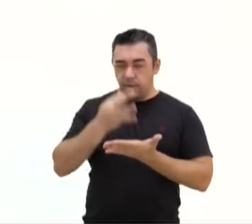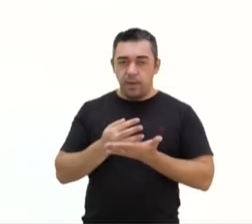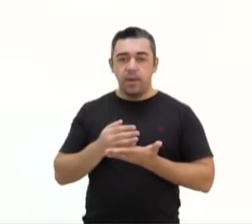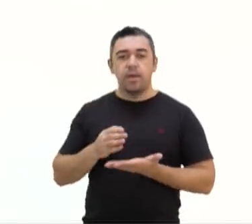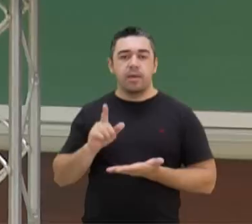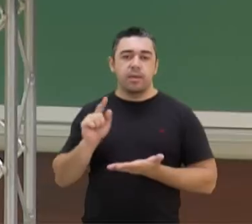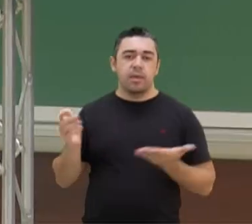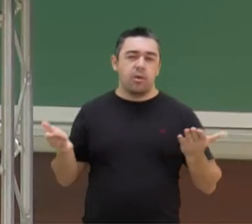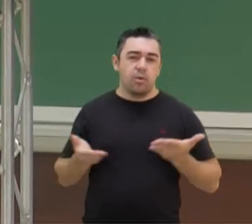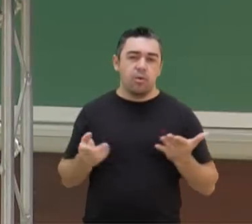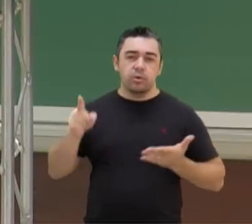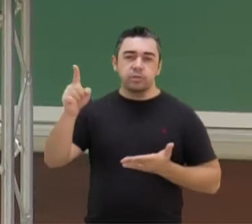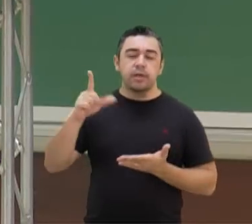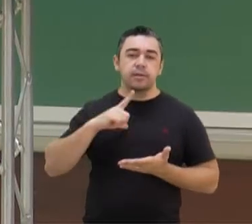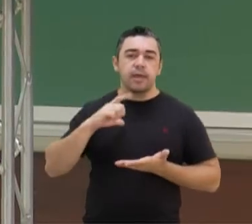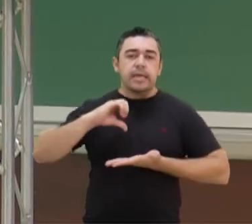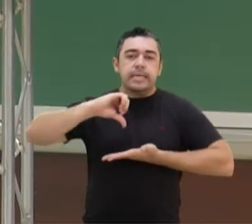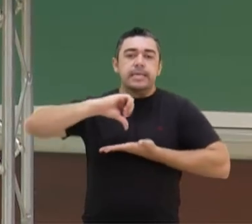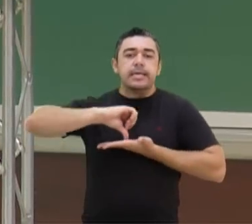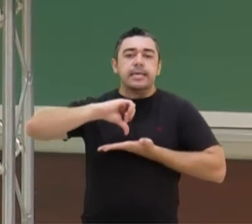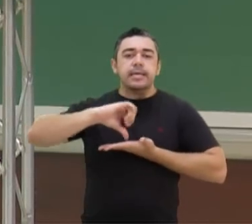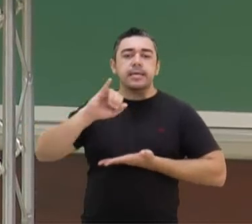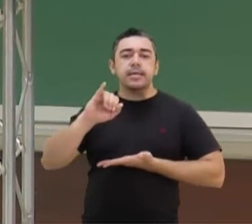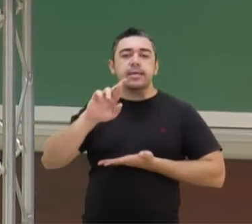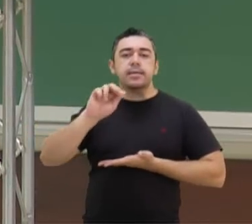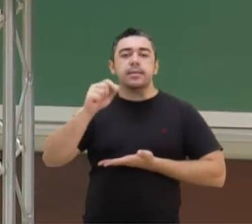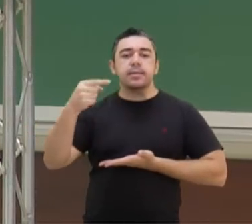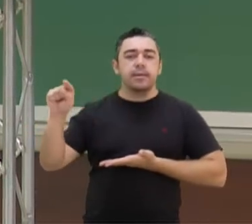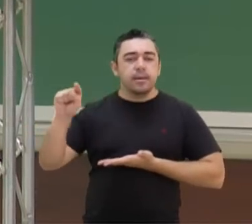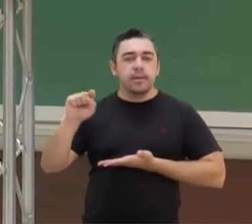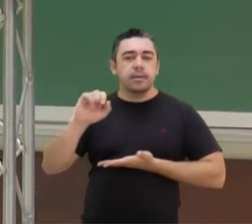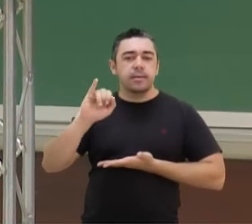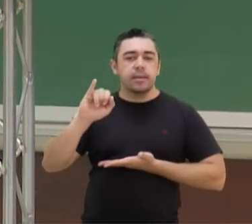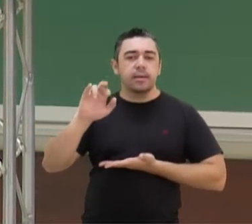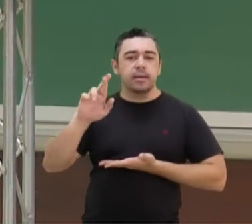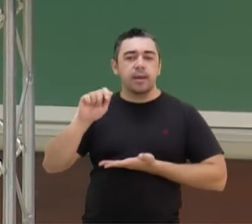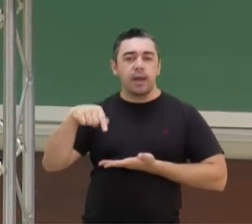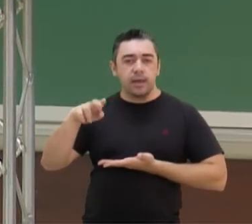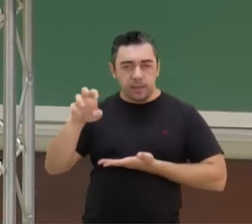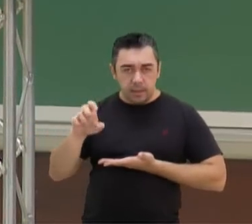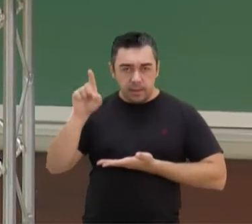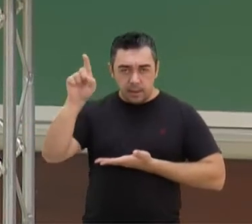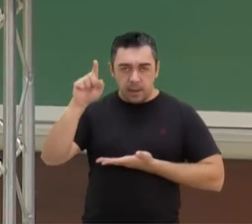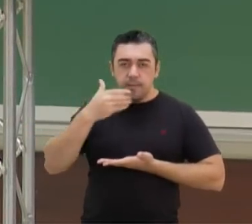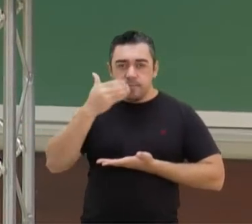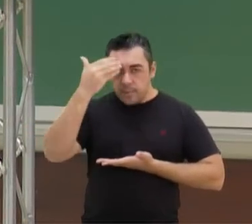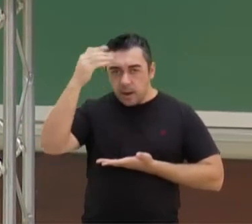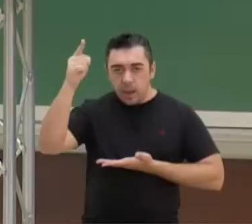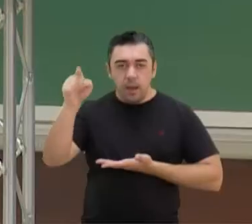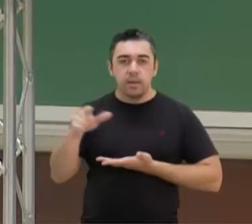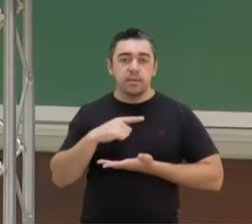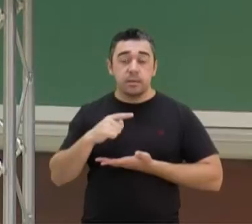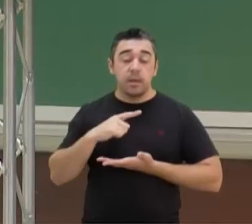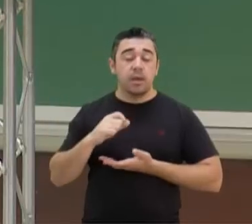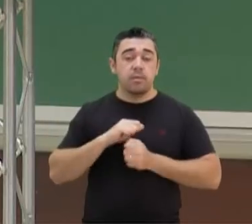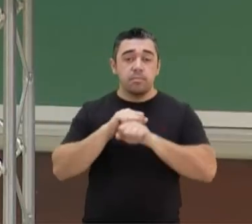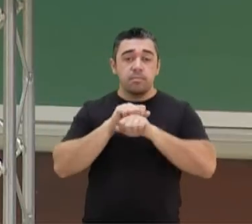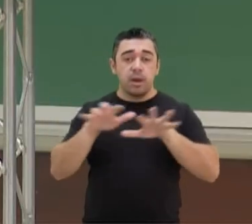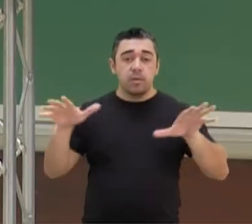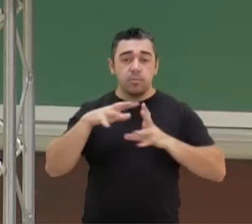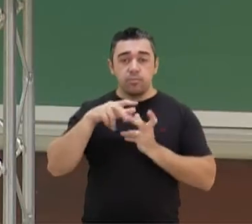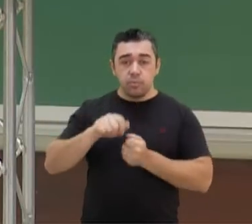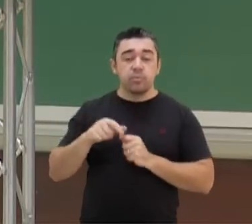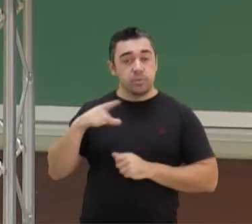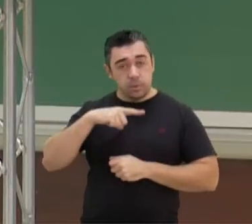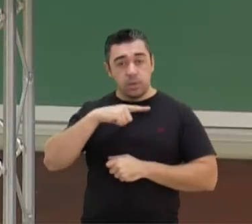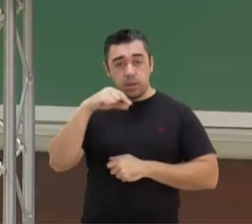a Pérsia é onde é Irã e Iraque. Então, quer dizer que os fé Bahá'í, as pessoas da religião Bahá'í, estão esparramados pelo mundo, muitos no